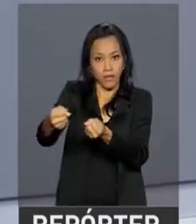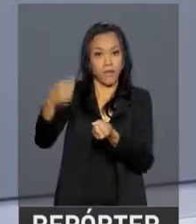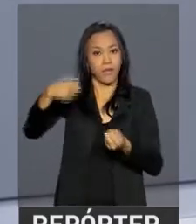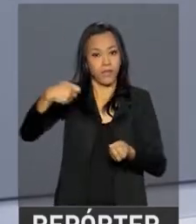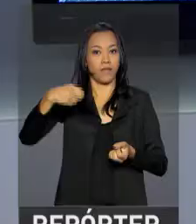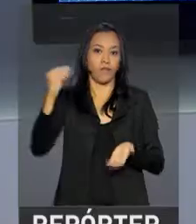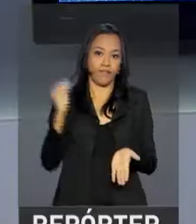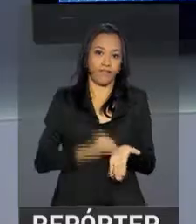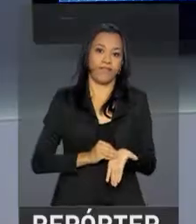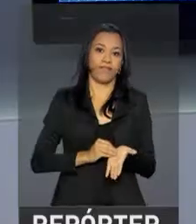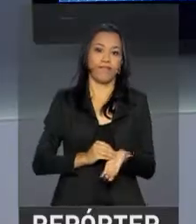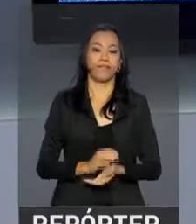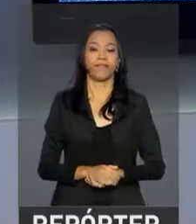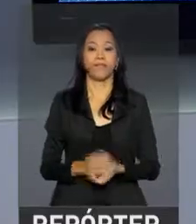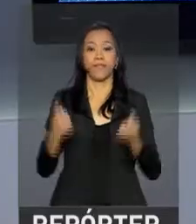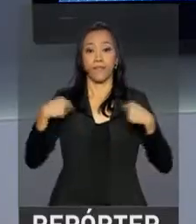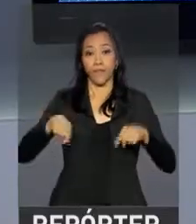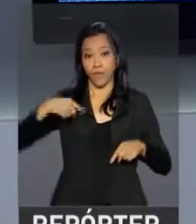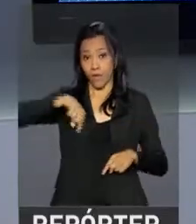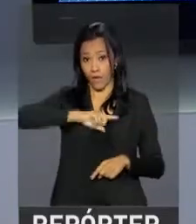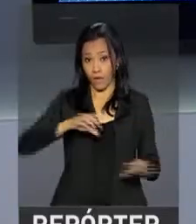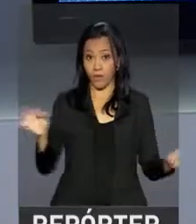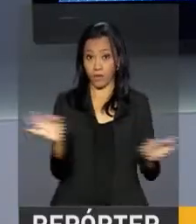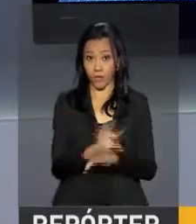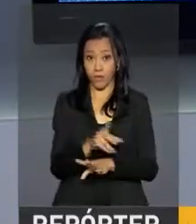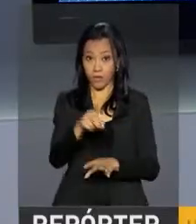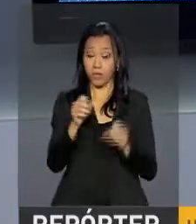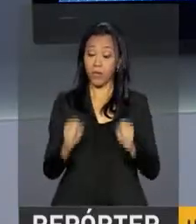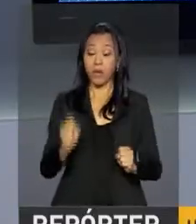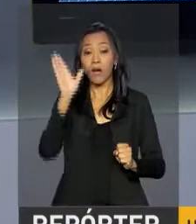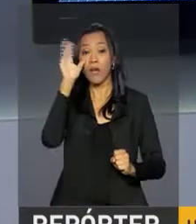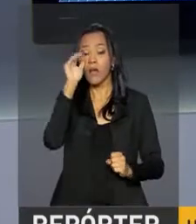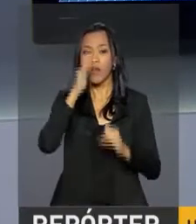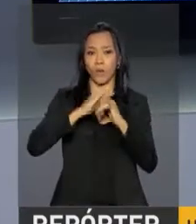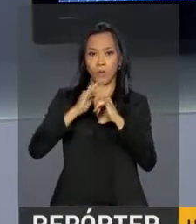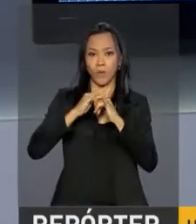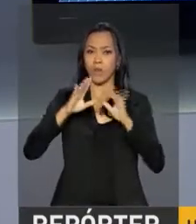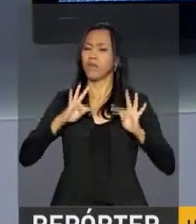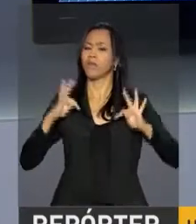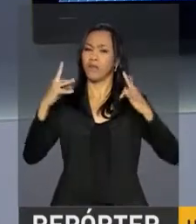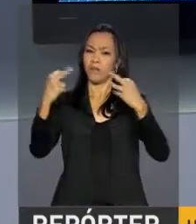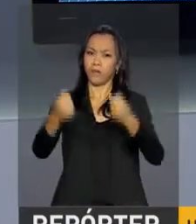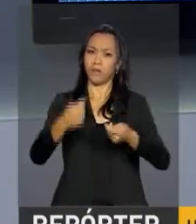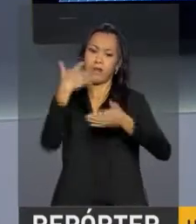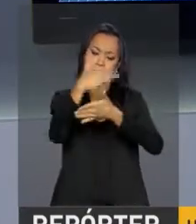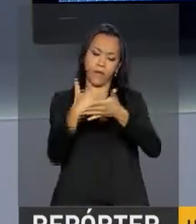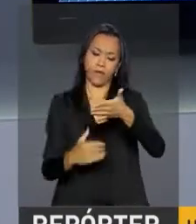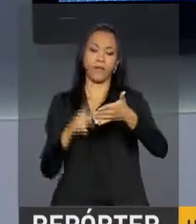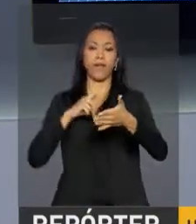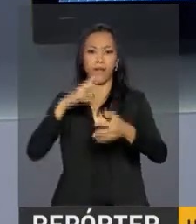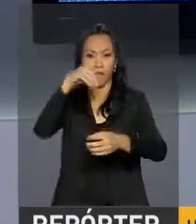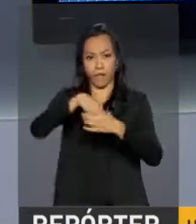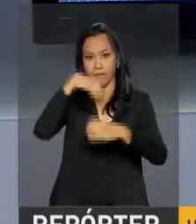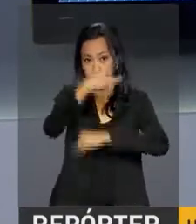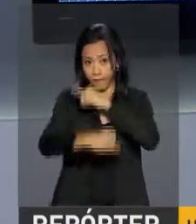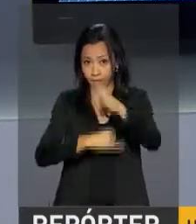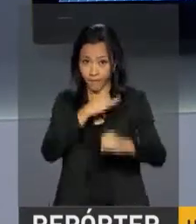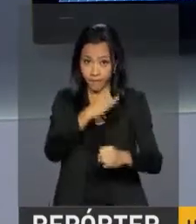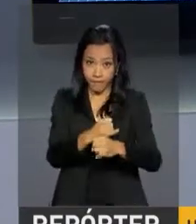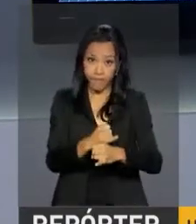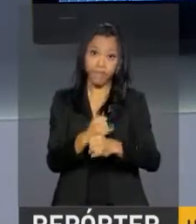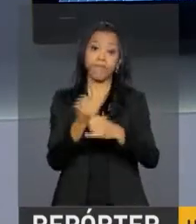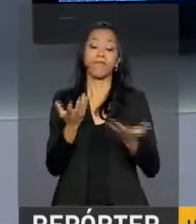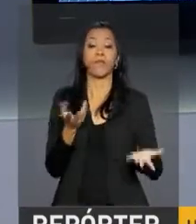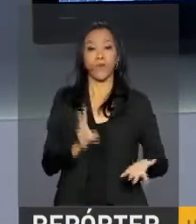postagem. Nós ficamos por aqui. Você pode ver as reportagens no YouTube e toda a nossa programação também está na página da NBR